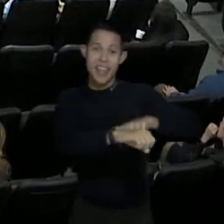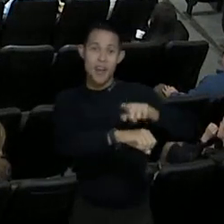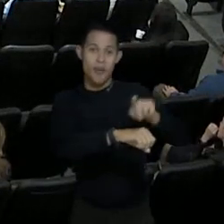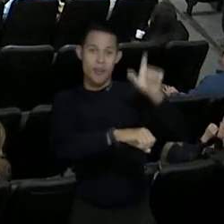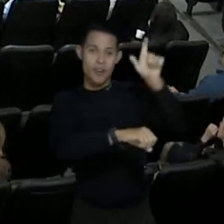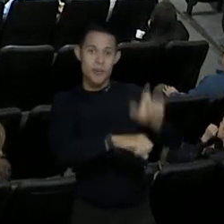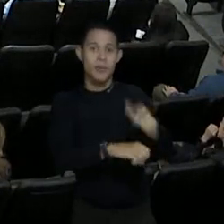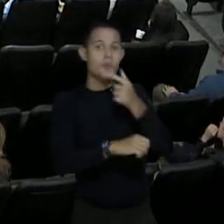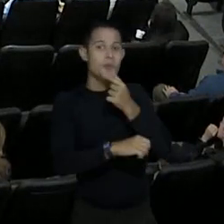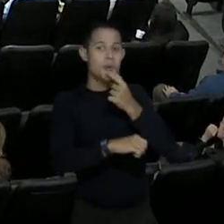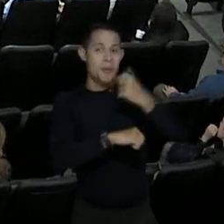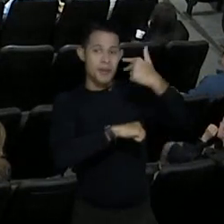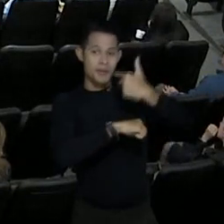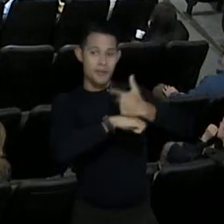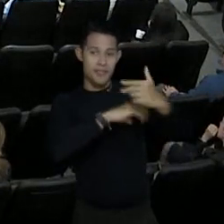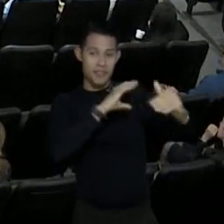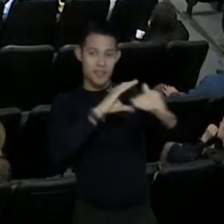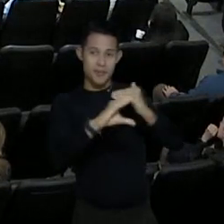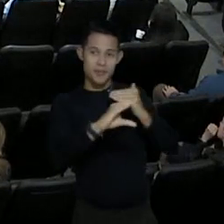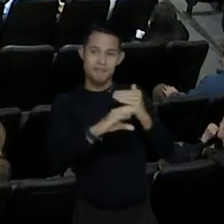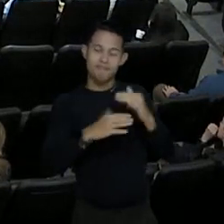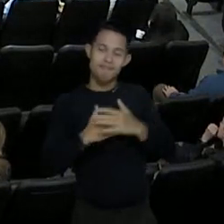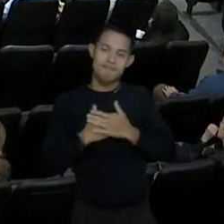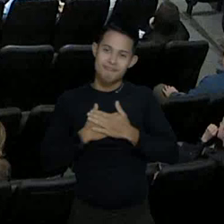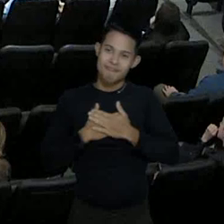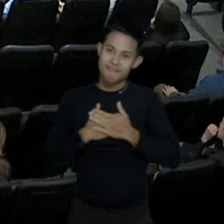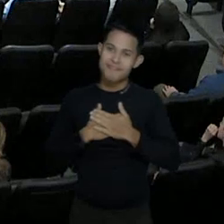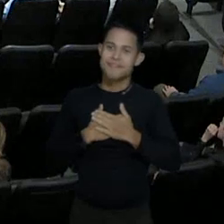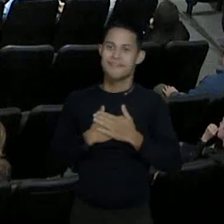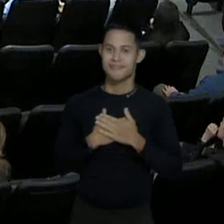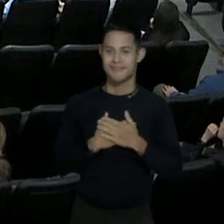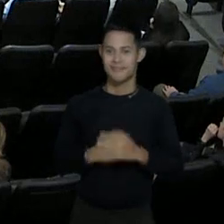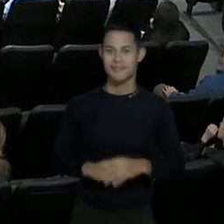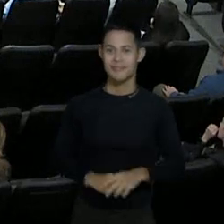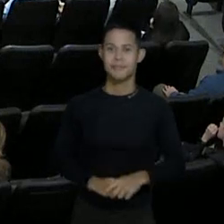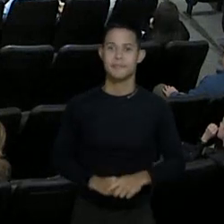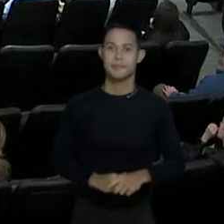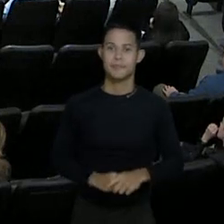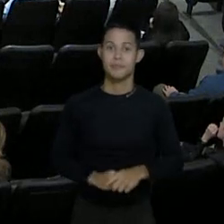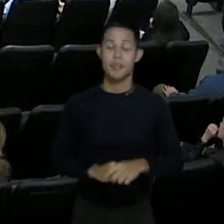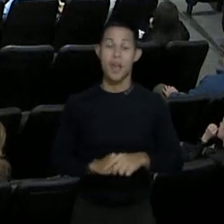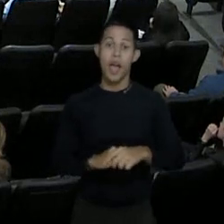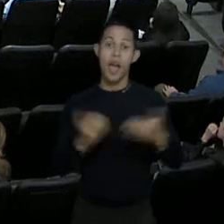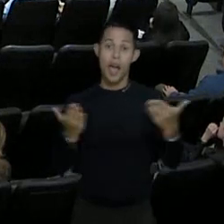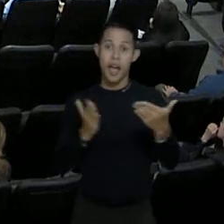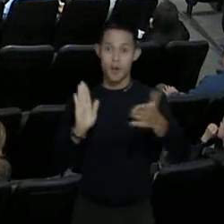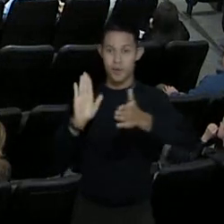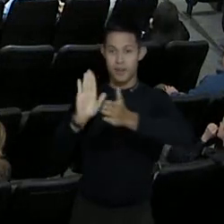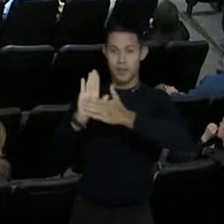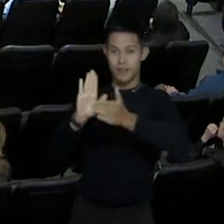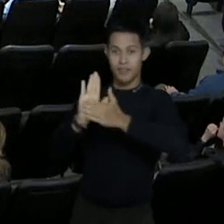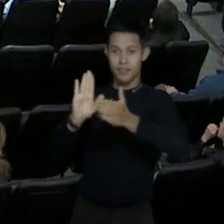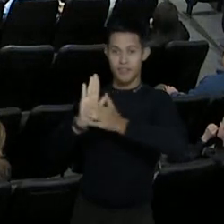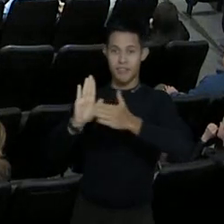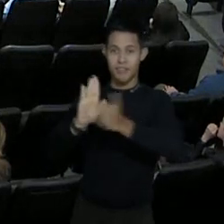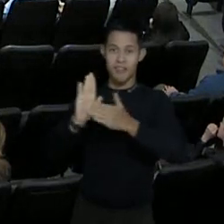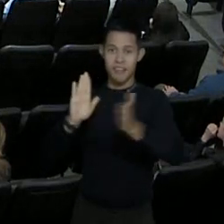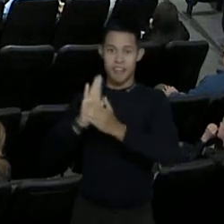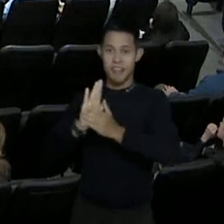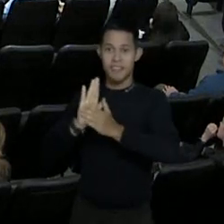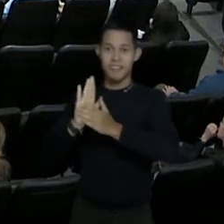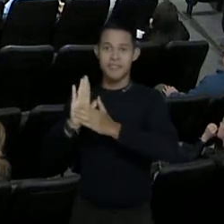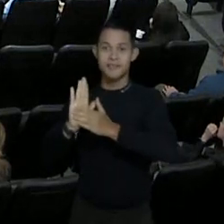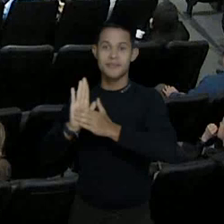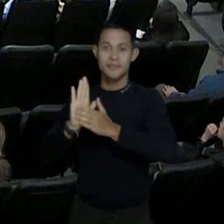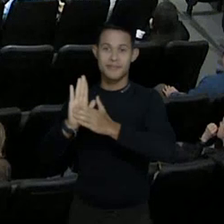mensagens em prantos assim para ele e eu queria propor eu não consigo né senão não